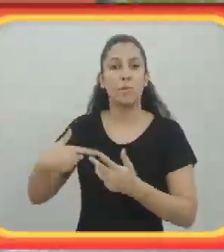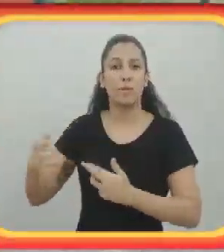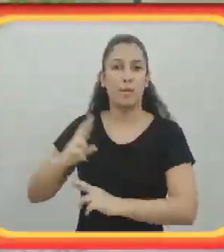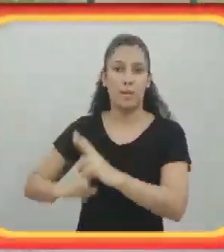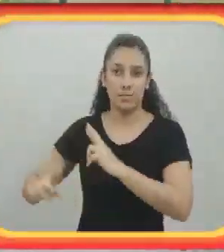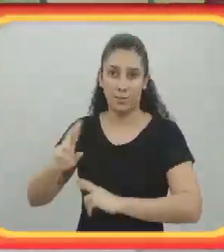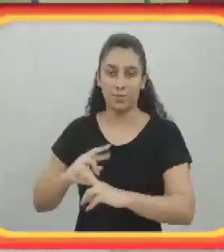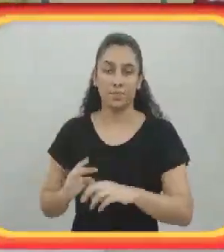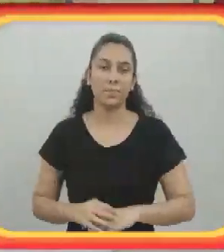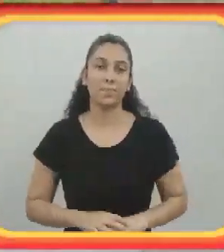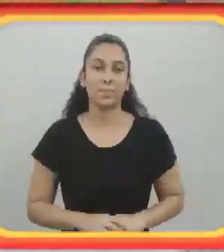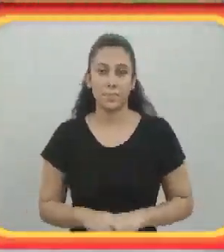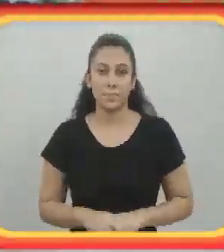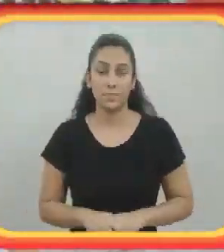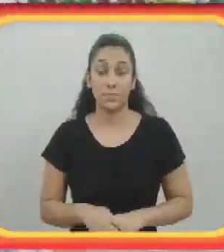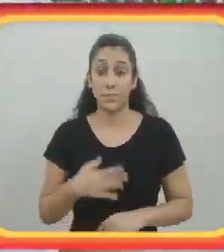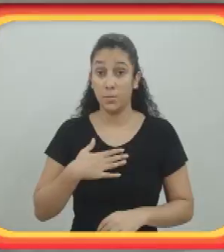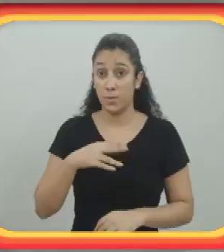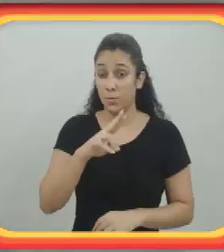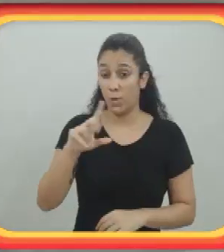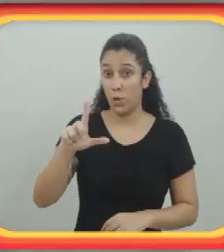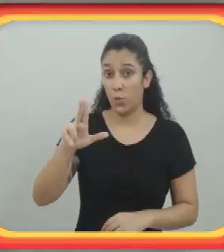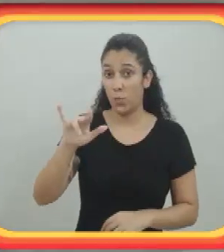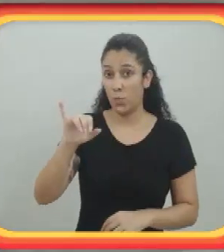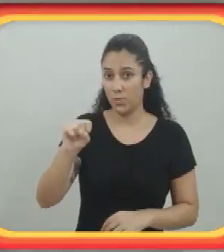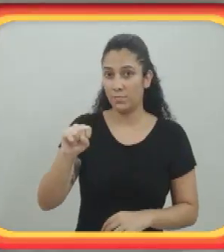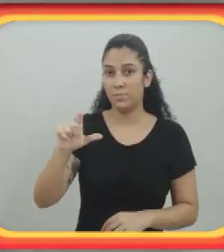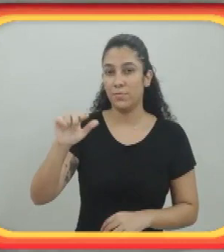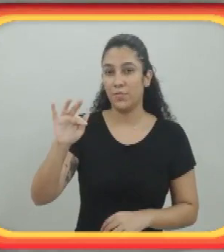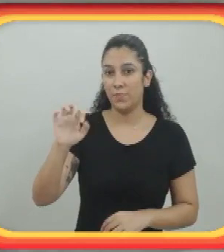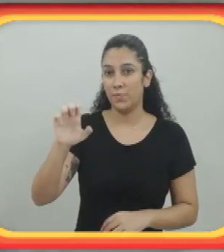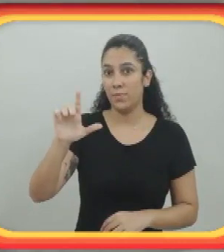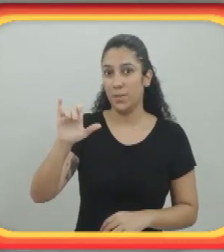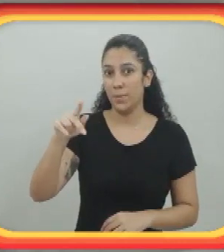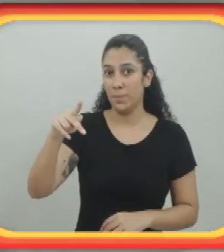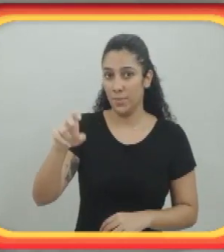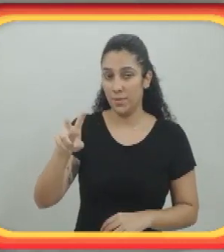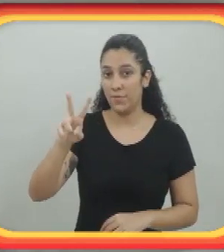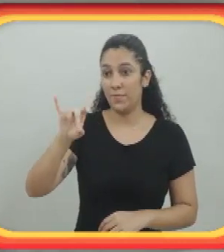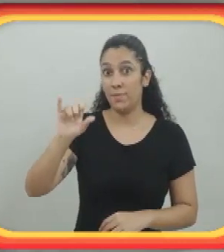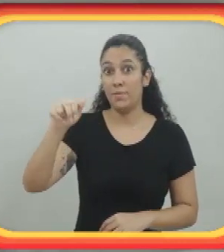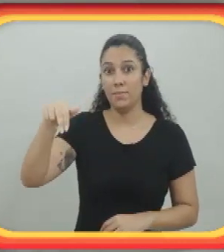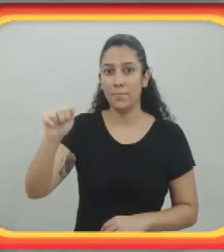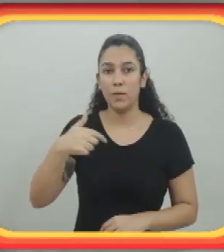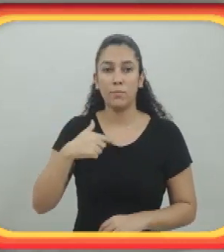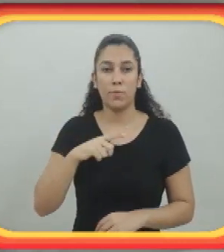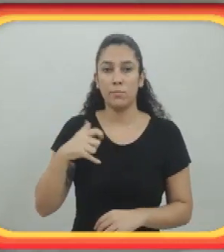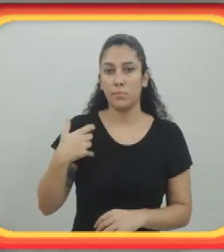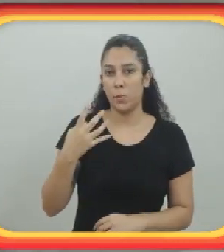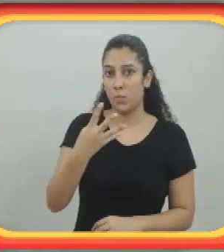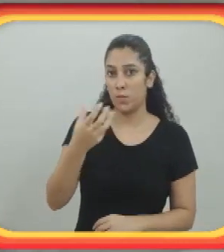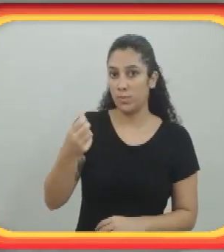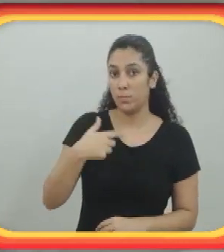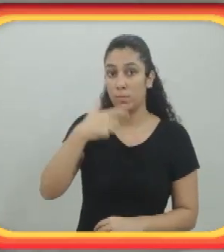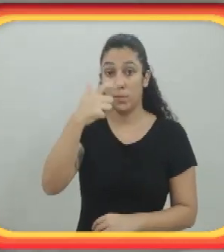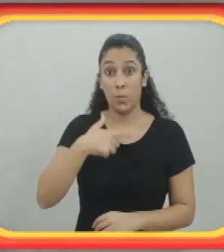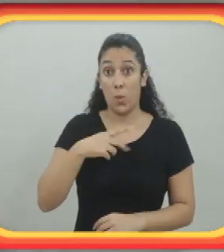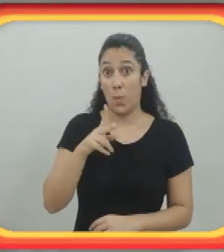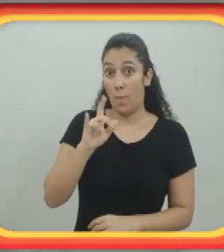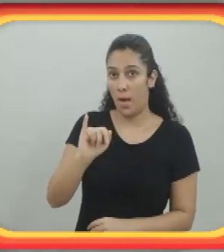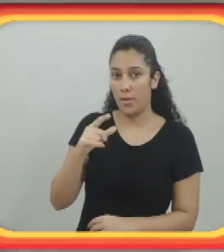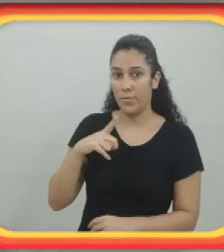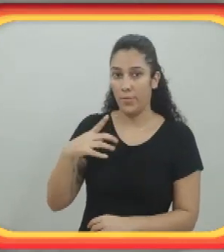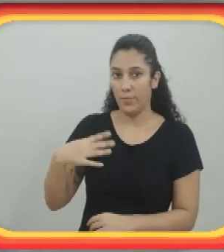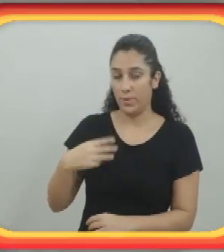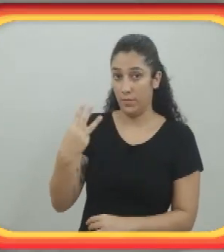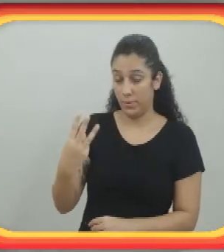nossa relação. Então, meu nome é Luiz Felipe Viana Soares, né? Eu tenho 46 anos,